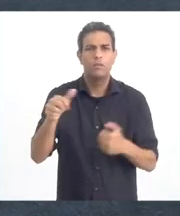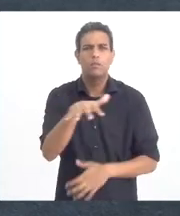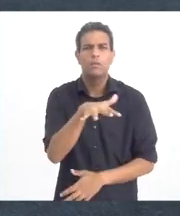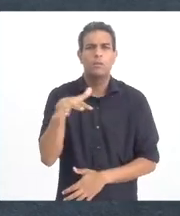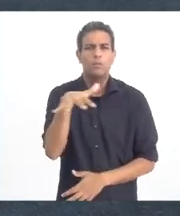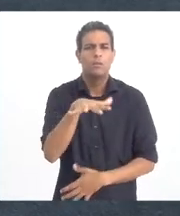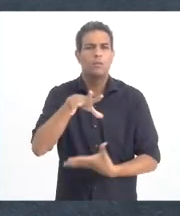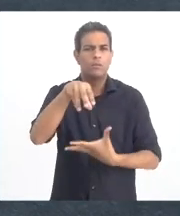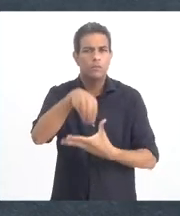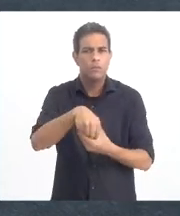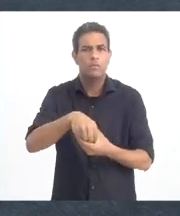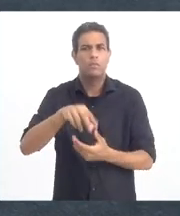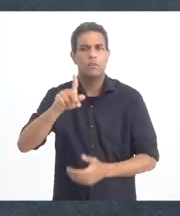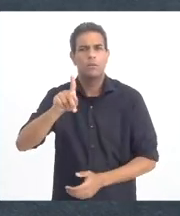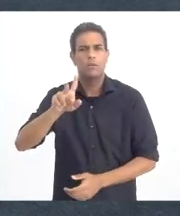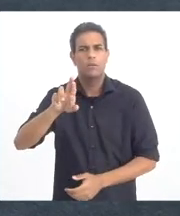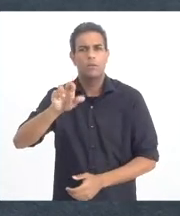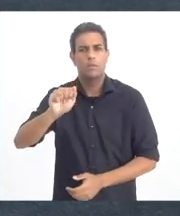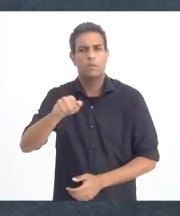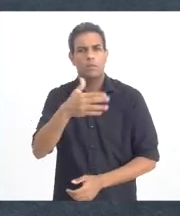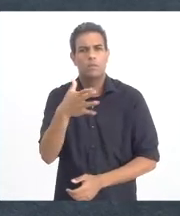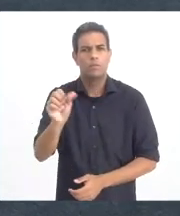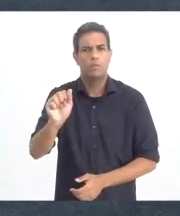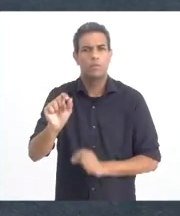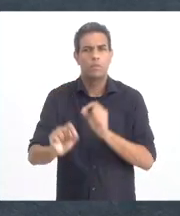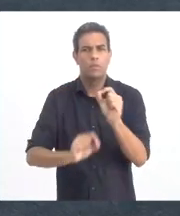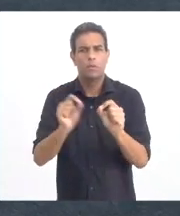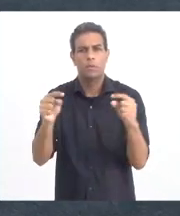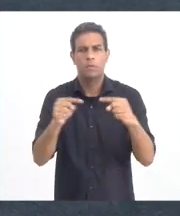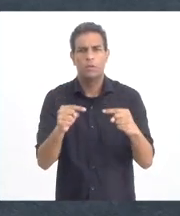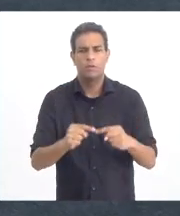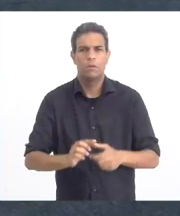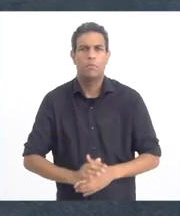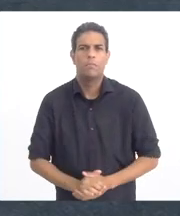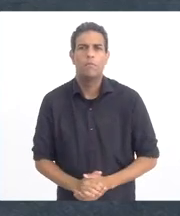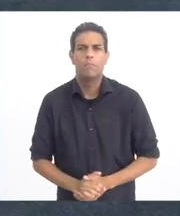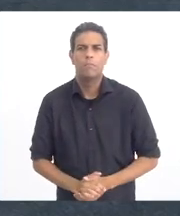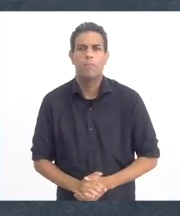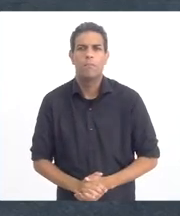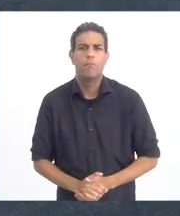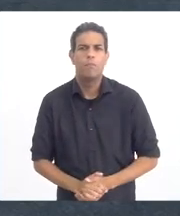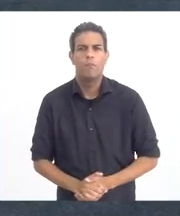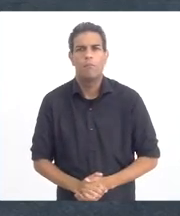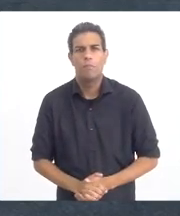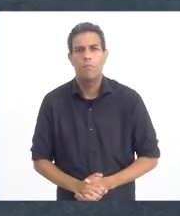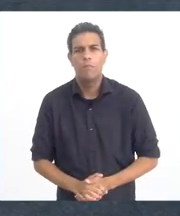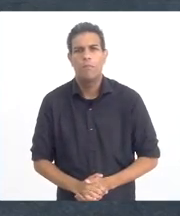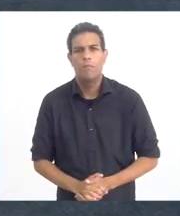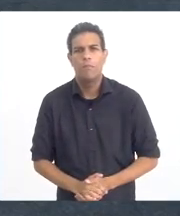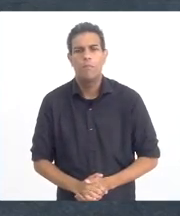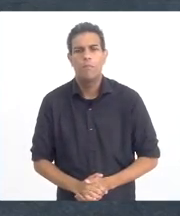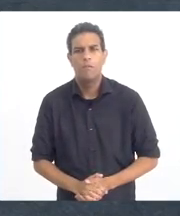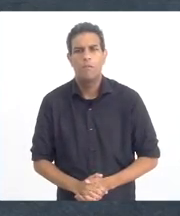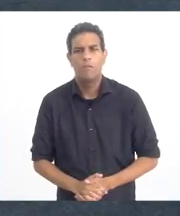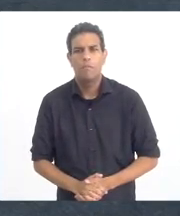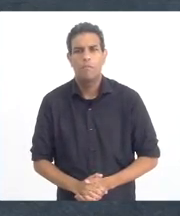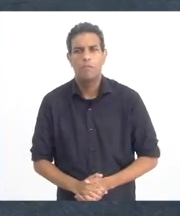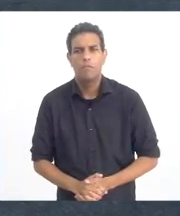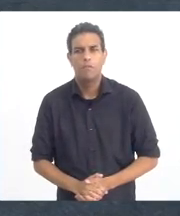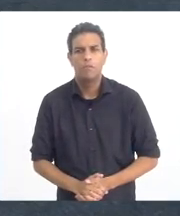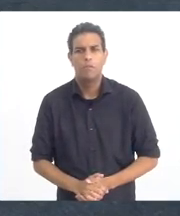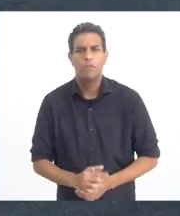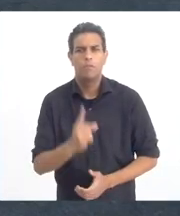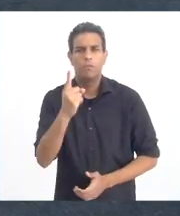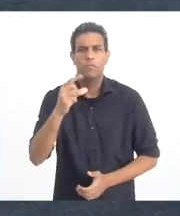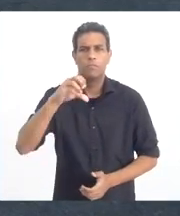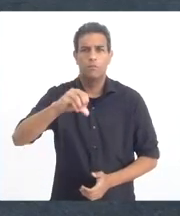de modo que o praça ganhava um percentual maior que o coronel, que os oficiais, desculpa. Em